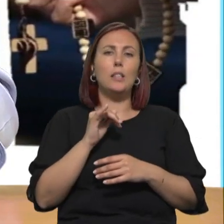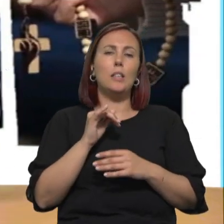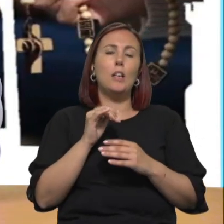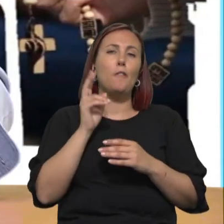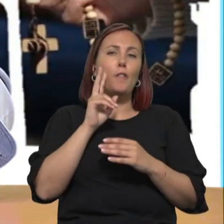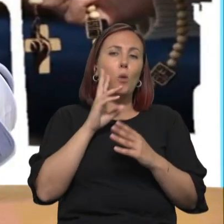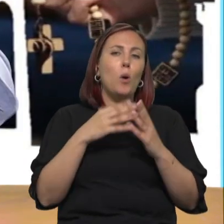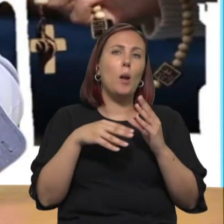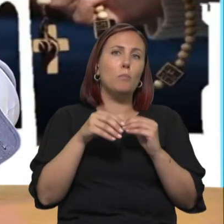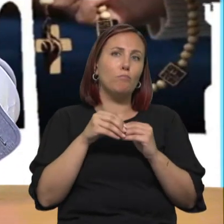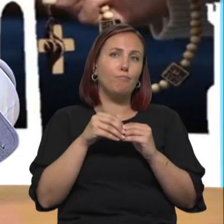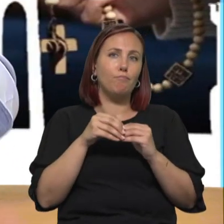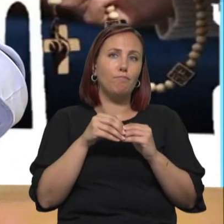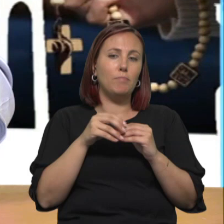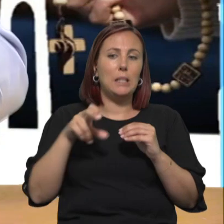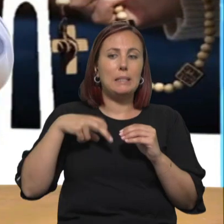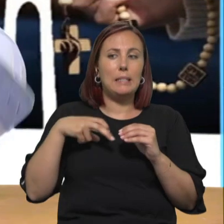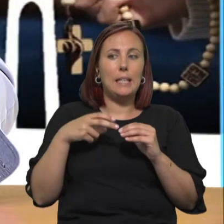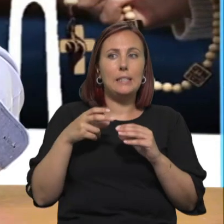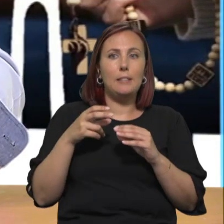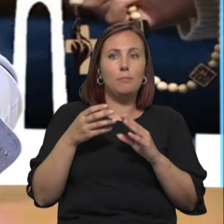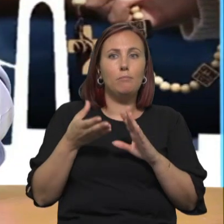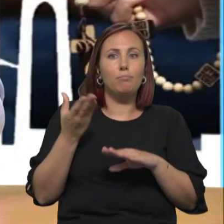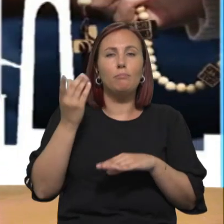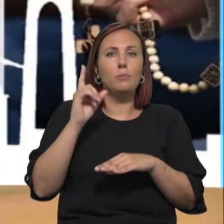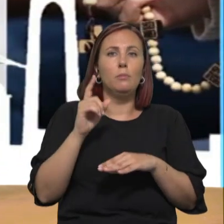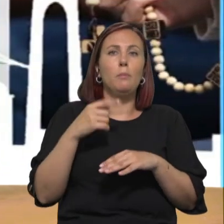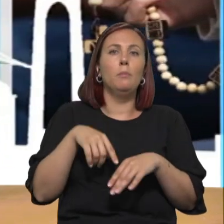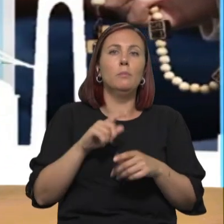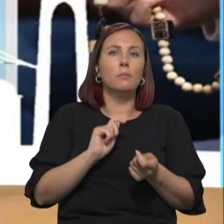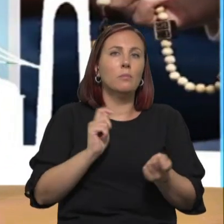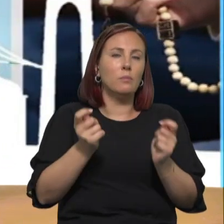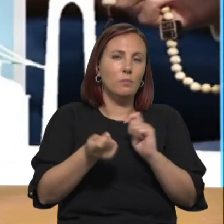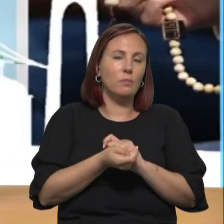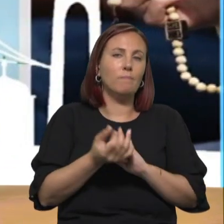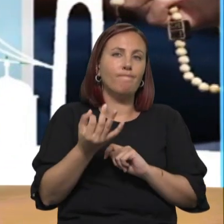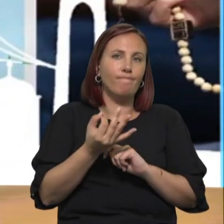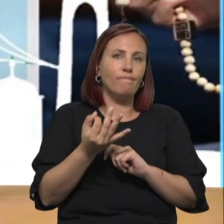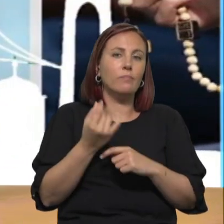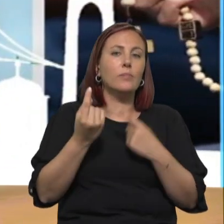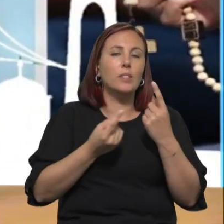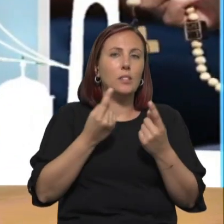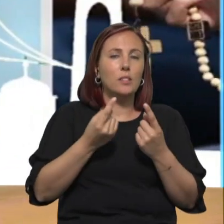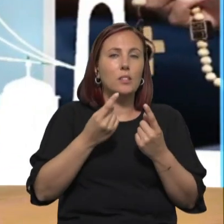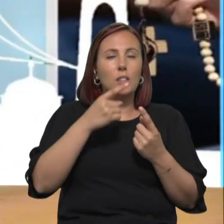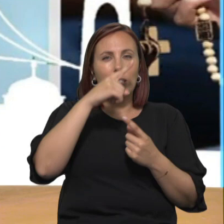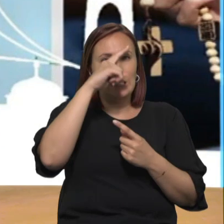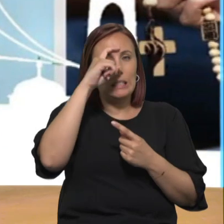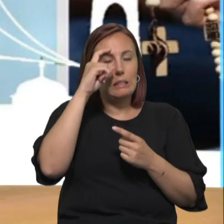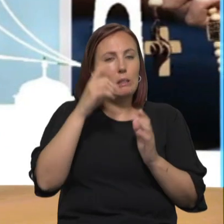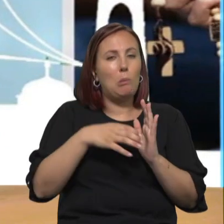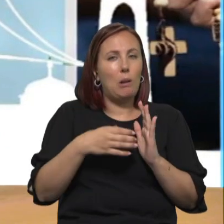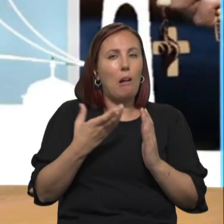não produzem propriamente a riqueza, mas são transformadoras, muitas vezes passam situações muito